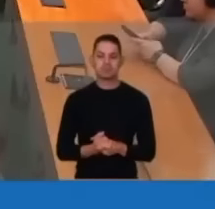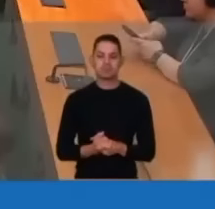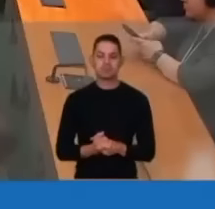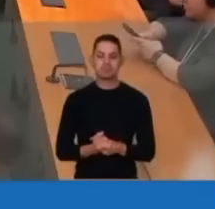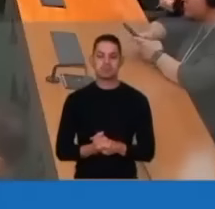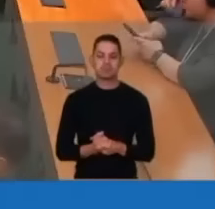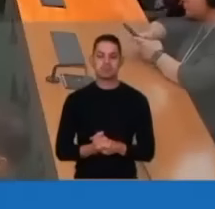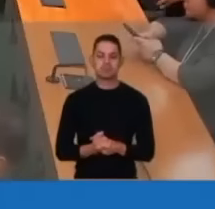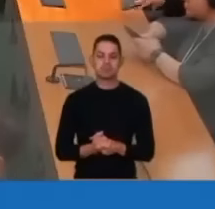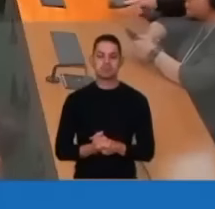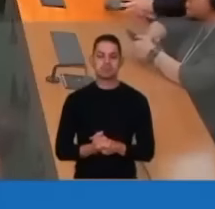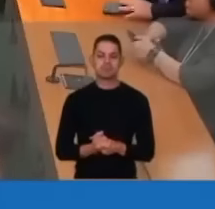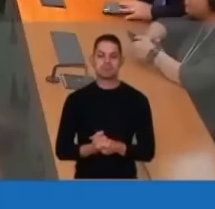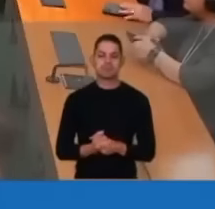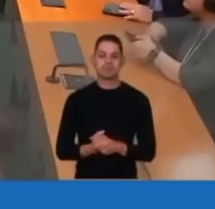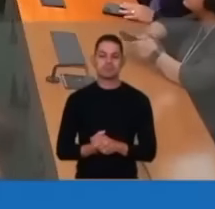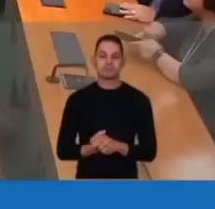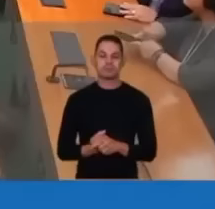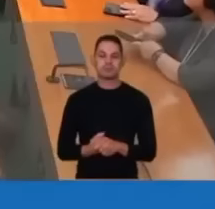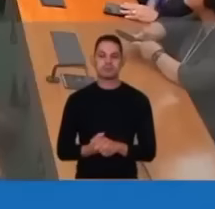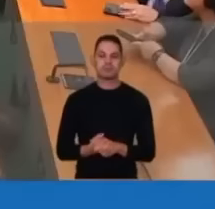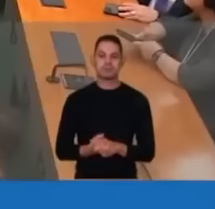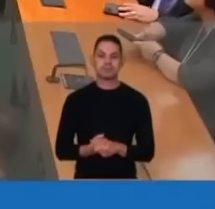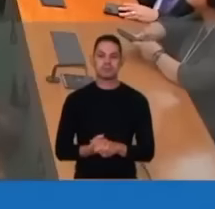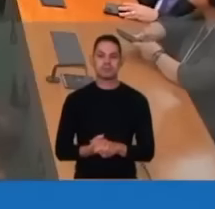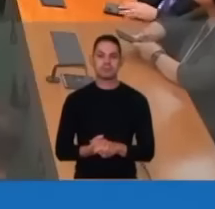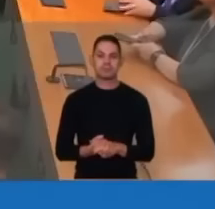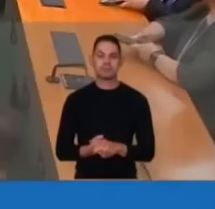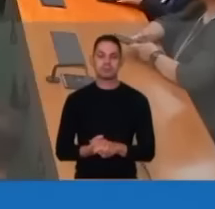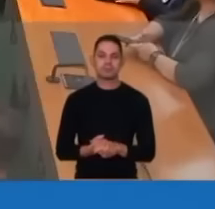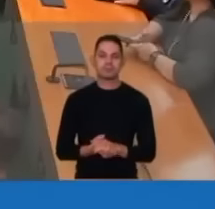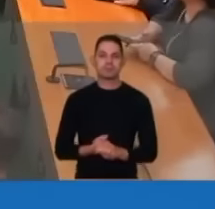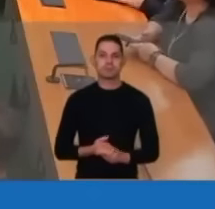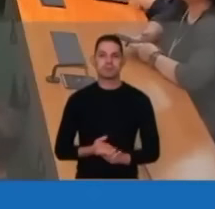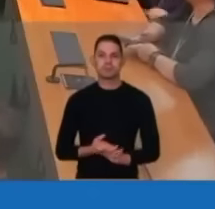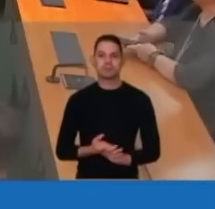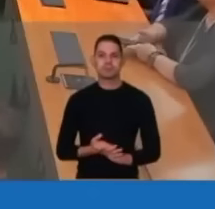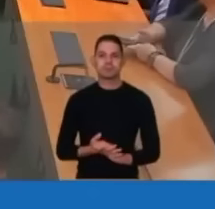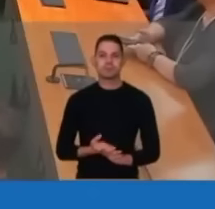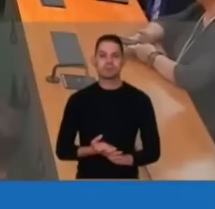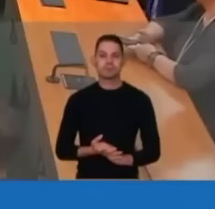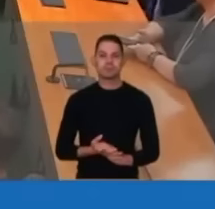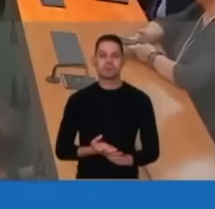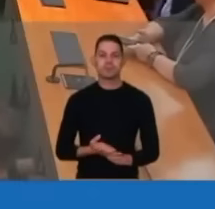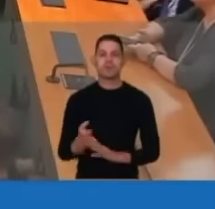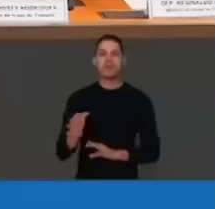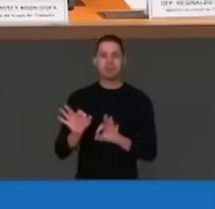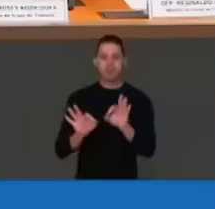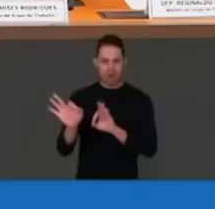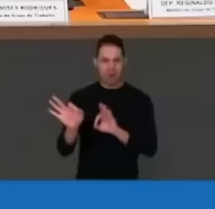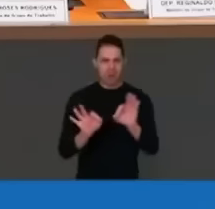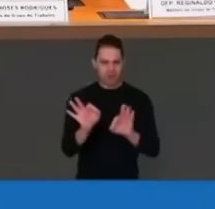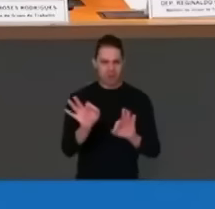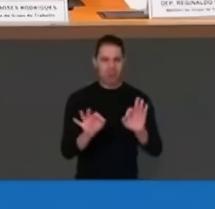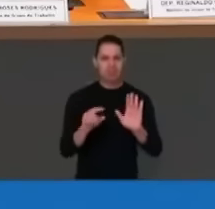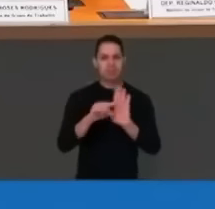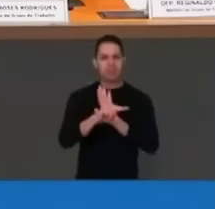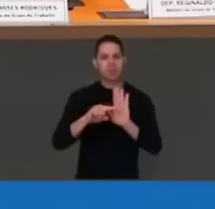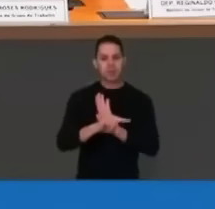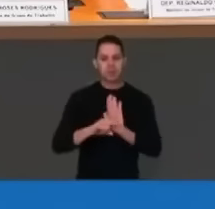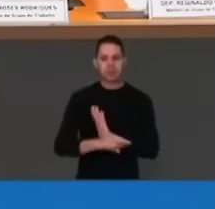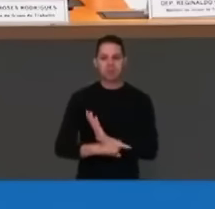pública no INSS eu acho que esse talvez não seja o momento para se pensar